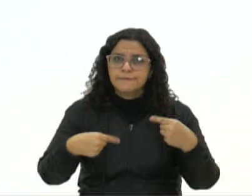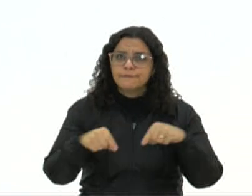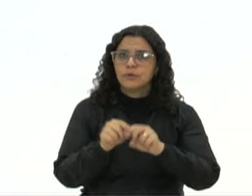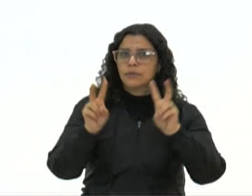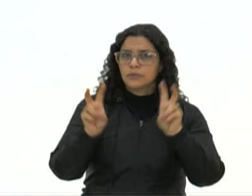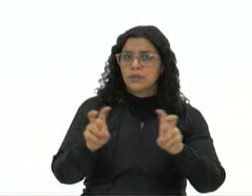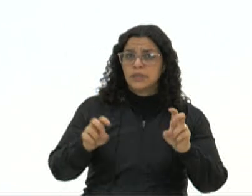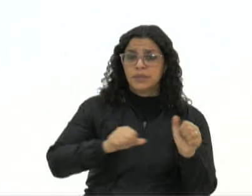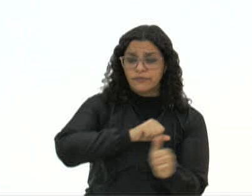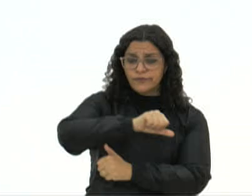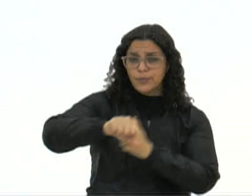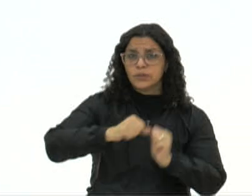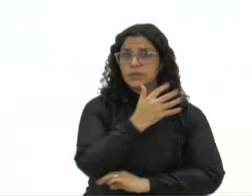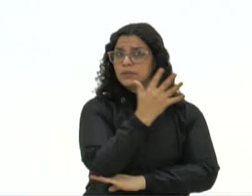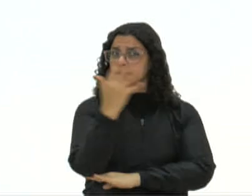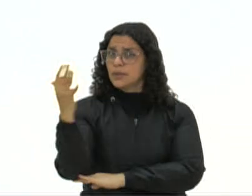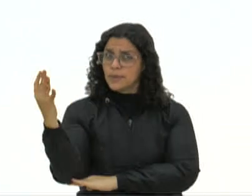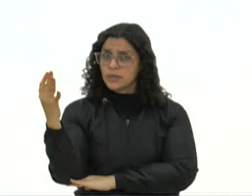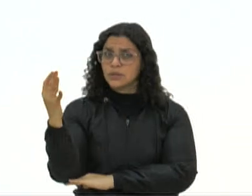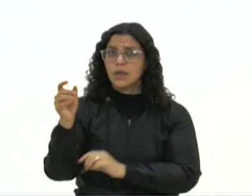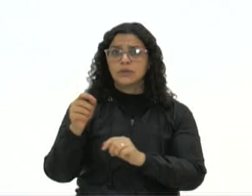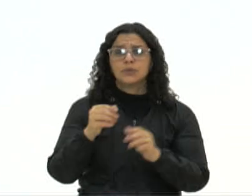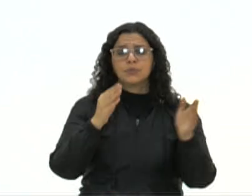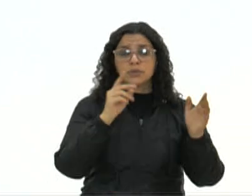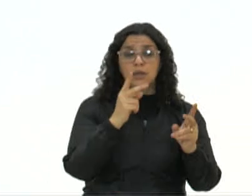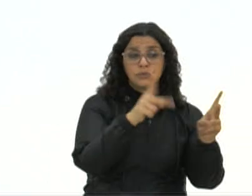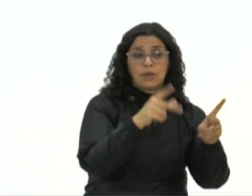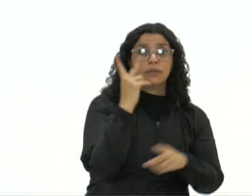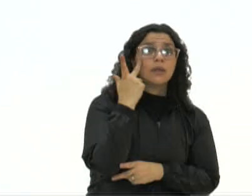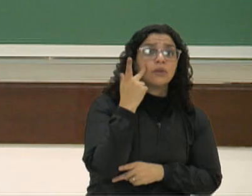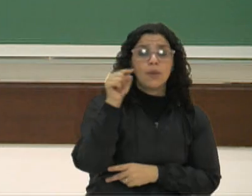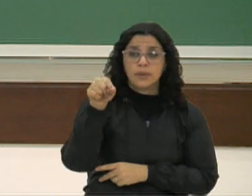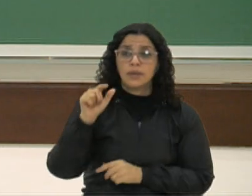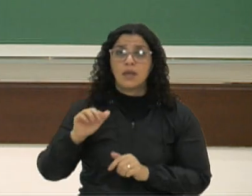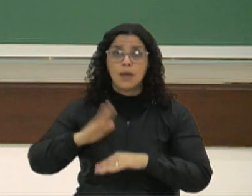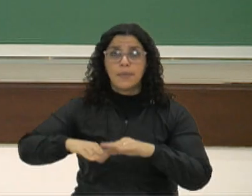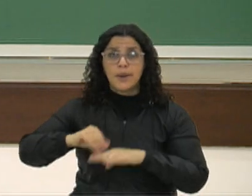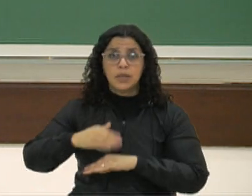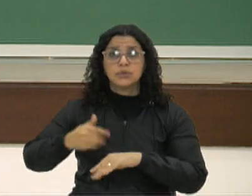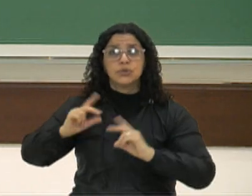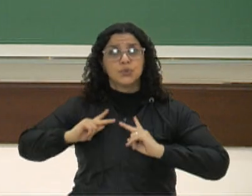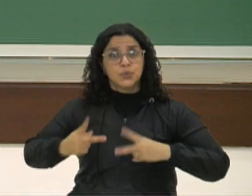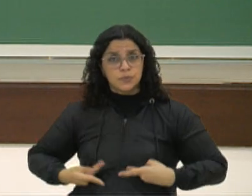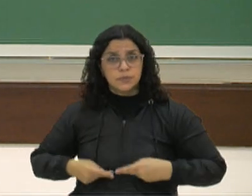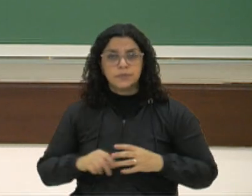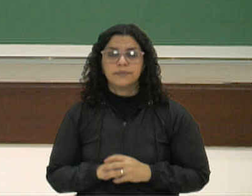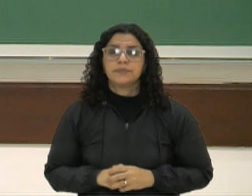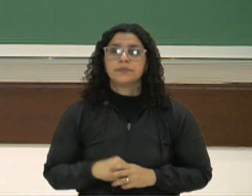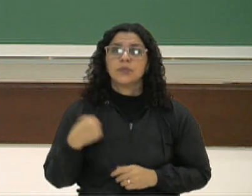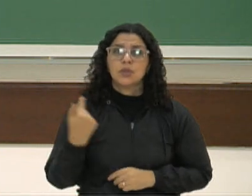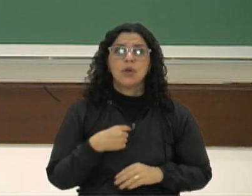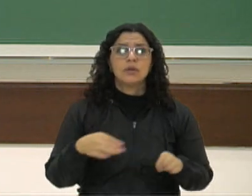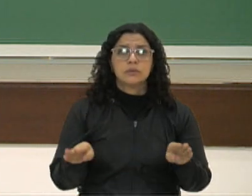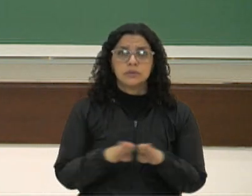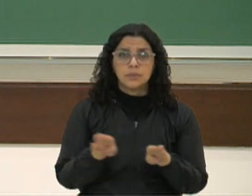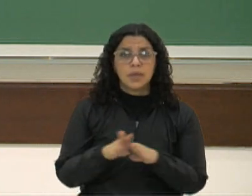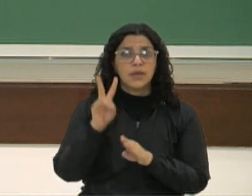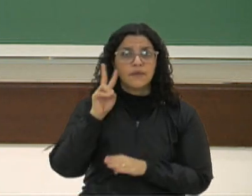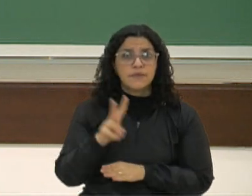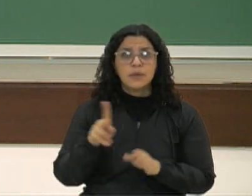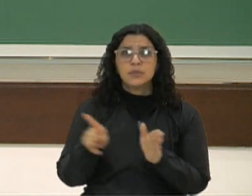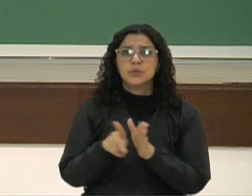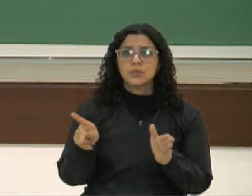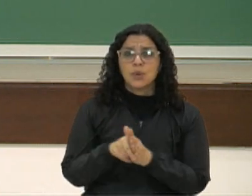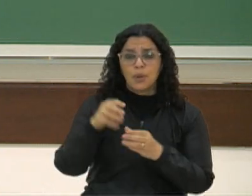tema, as transformações da paisagem pelos processos naturais e pelas atividades humanas. Passamos pelos